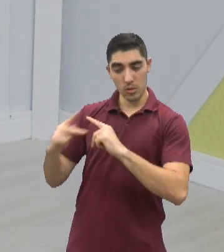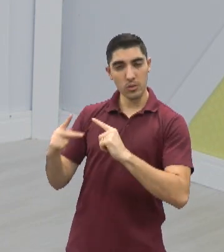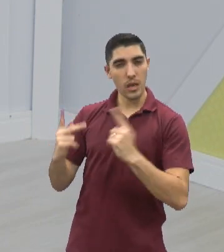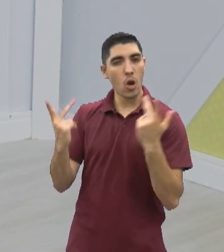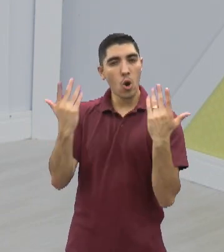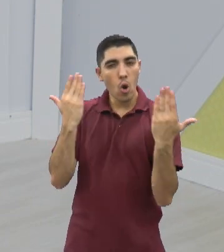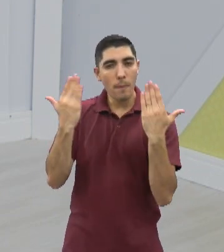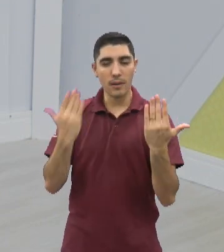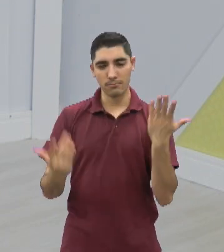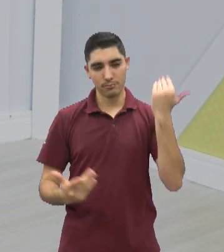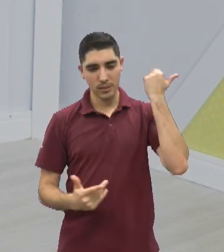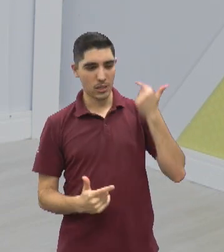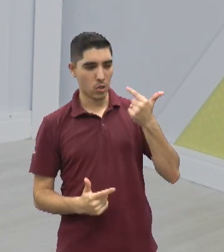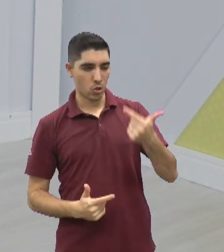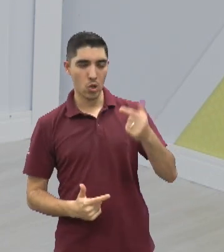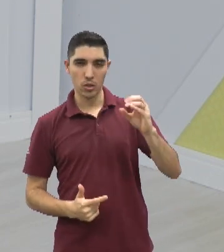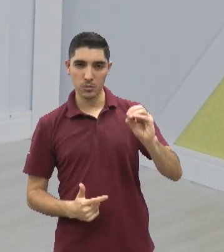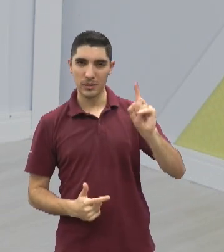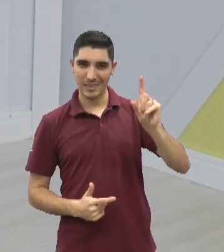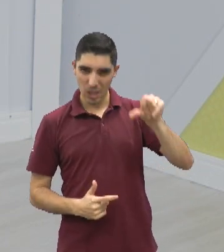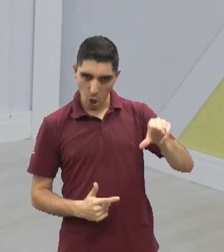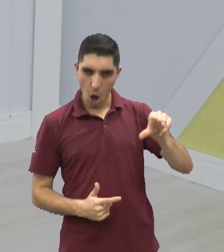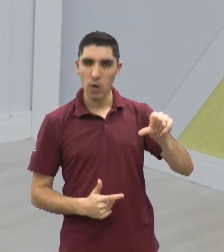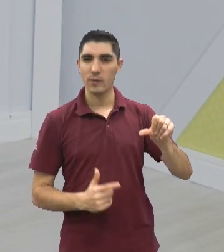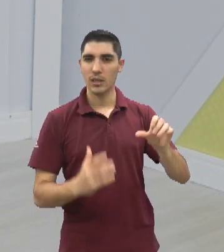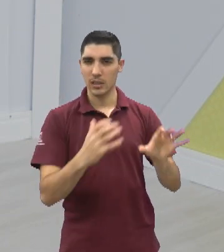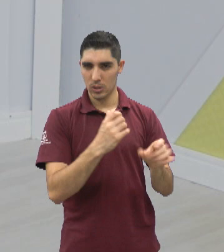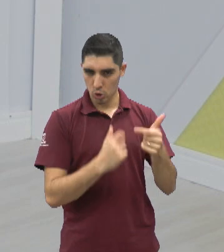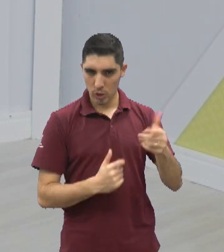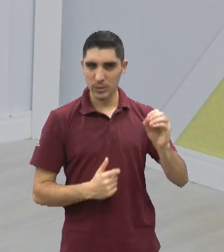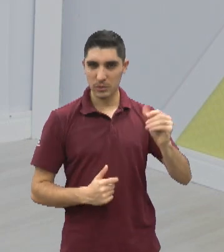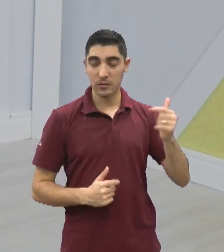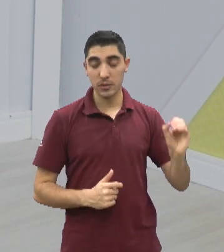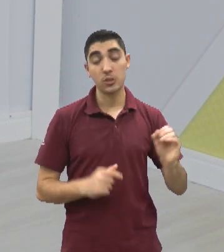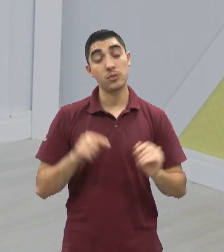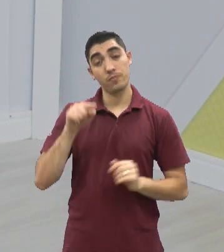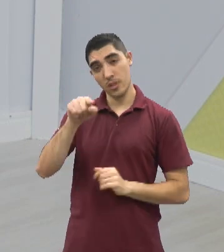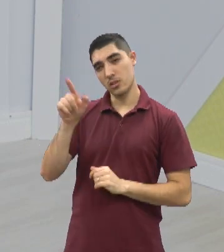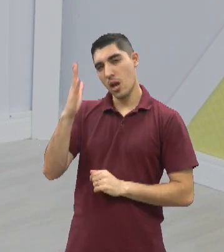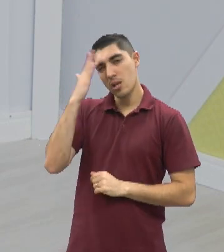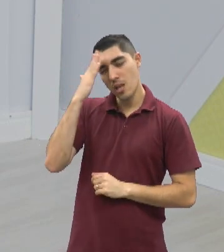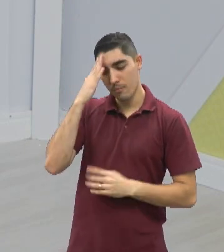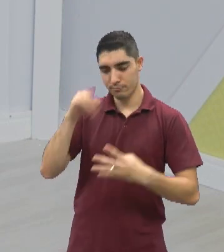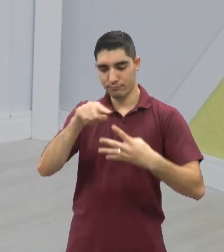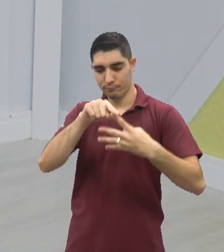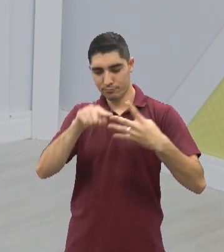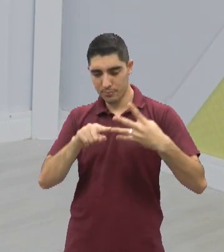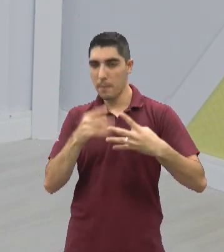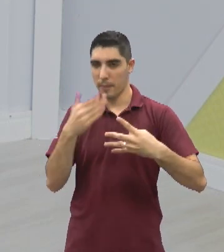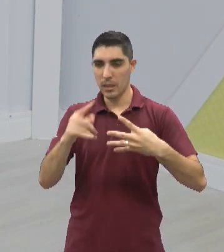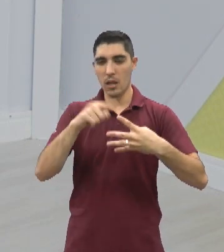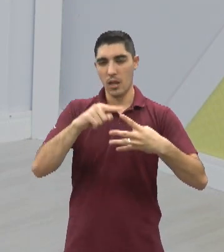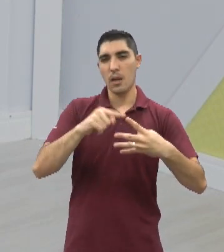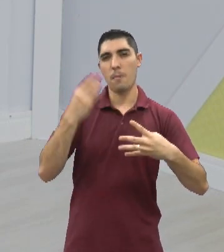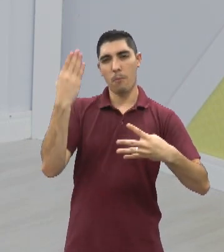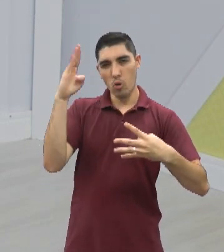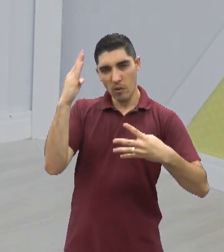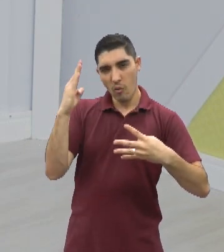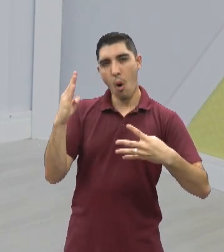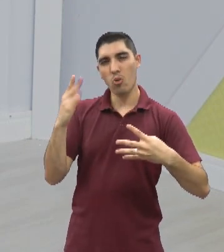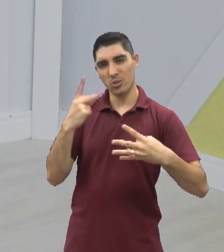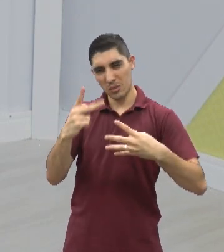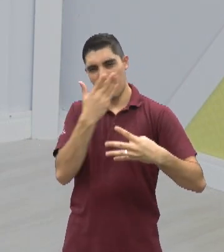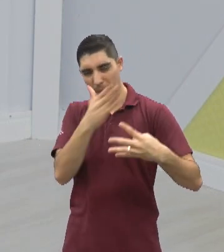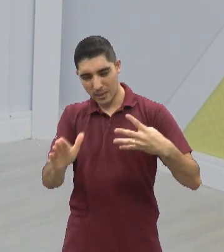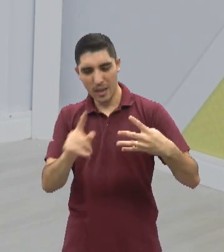de temporada, né, dentro do NBB. Este ano, você sabe, né, enfrentou aquele mini campeonato carioca, perdeu para o Botafogo, para o Vasco e para o Flamengo, e